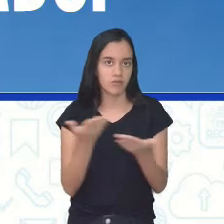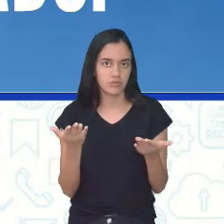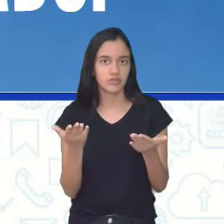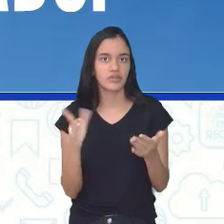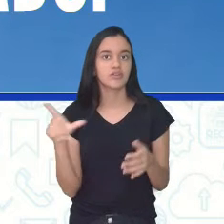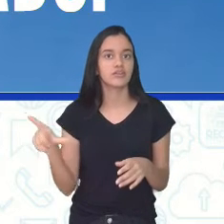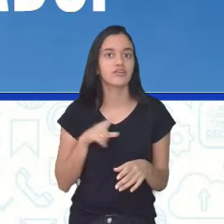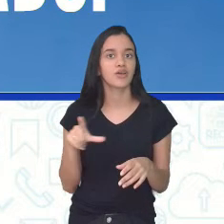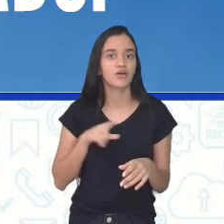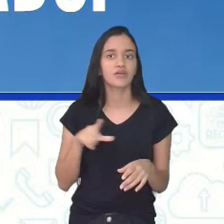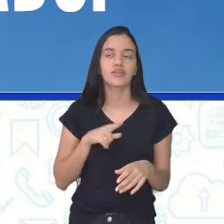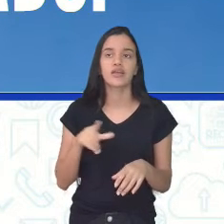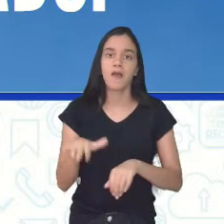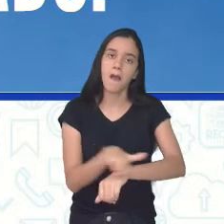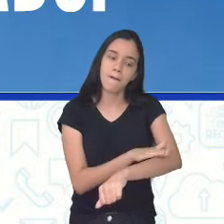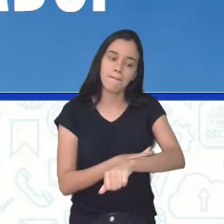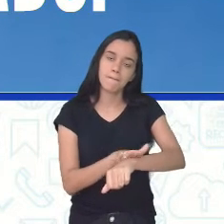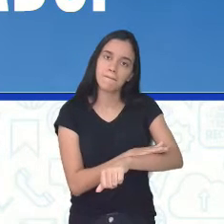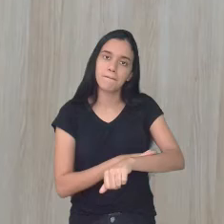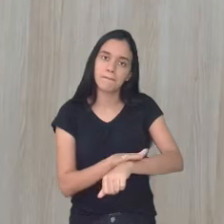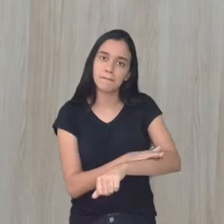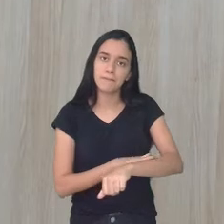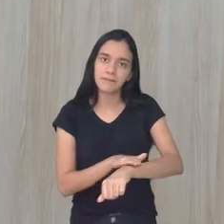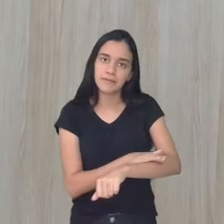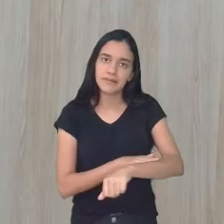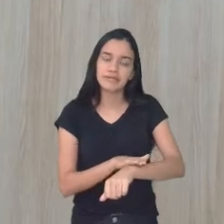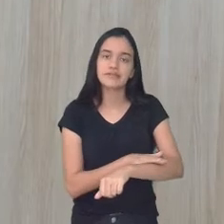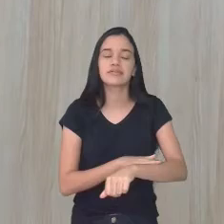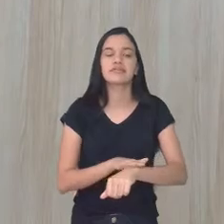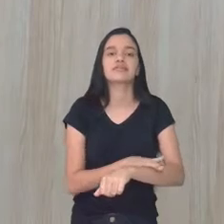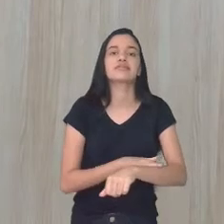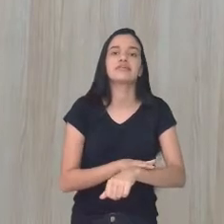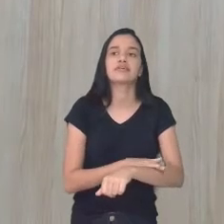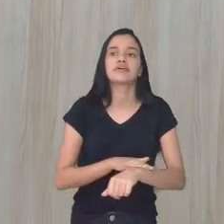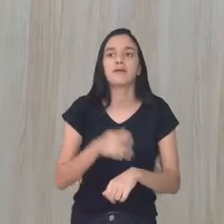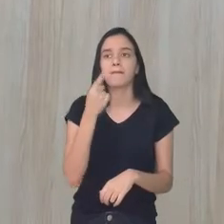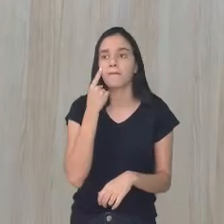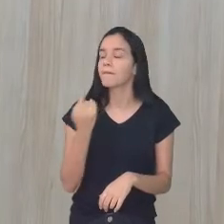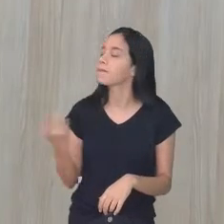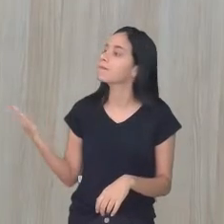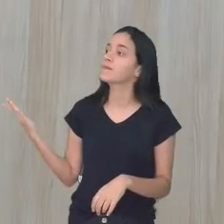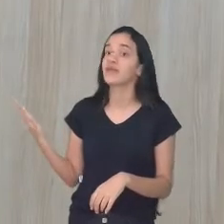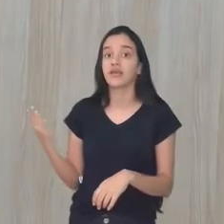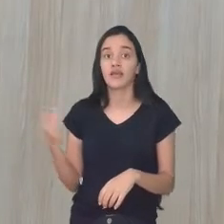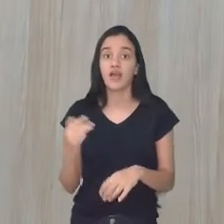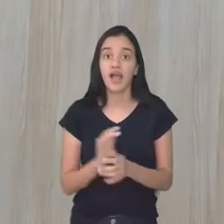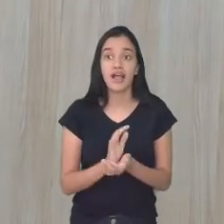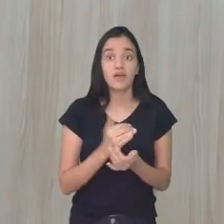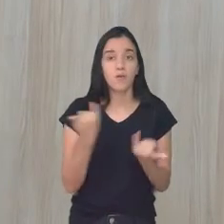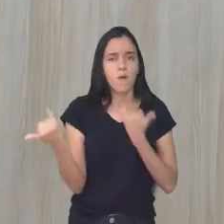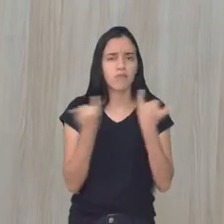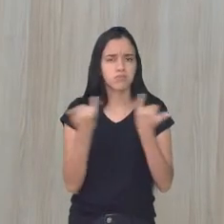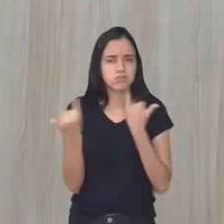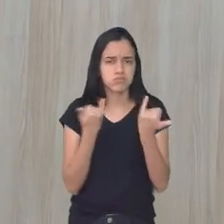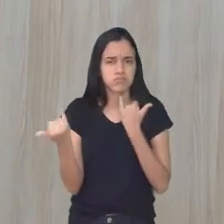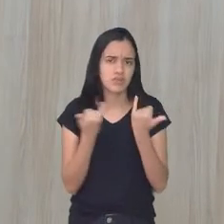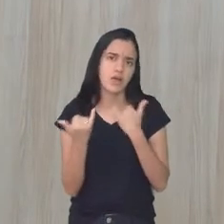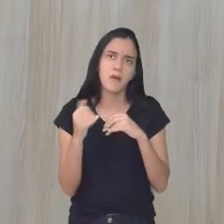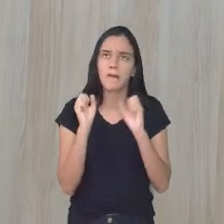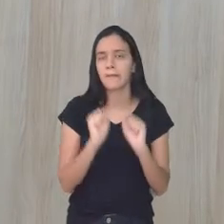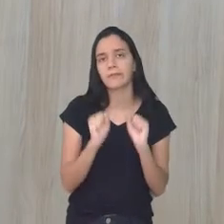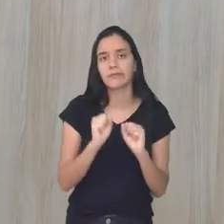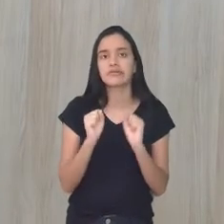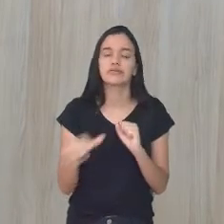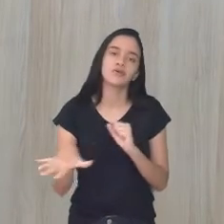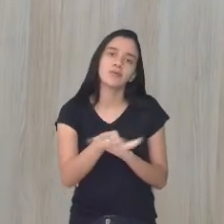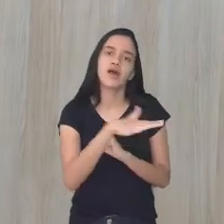eu tenho aí a pele, né? E na questão aí da pele, ela captou uma informação. Pode ser um